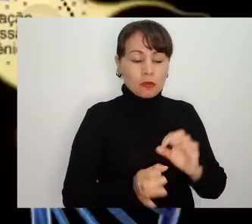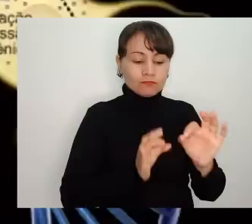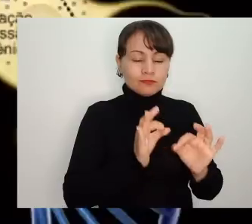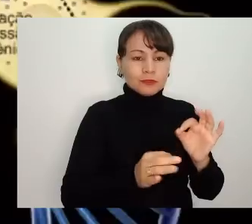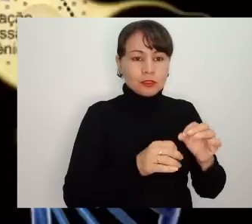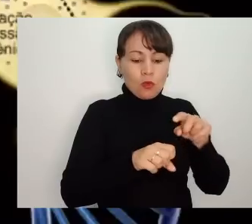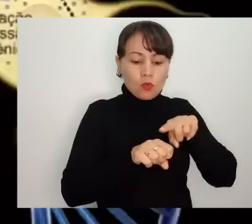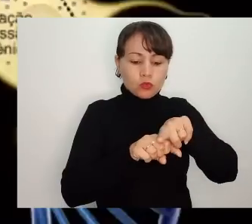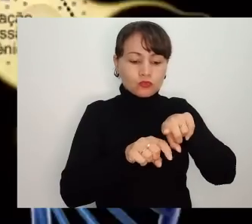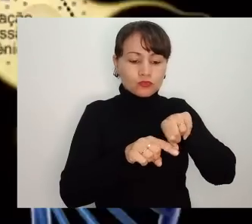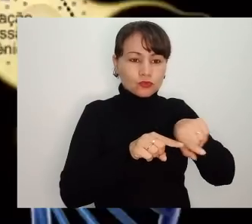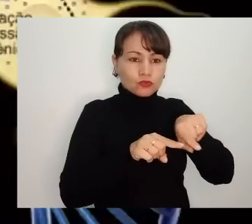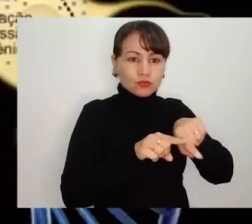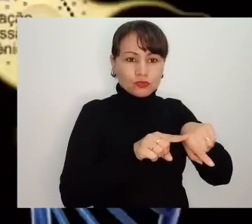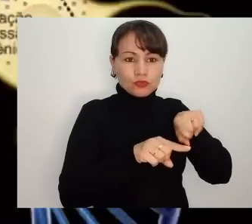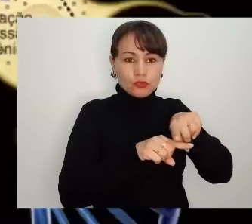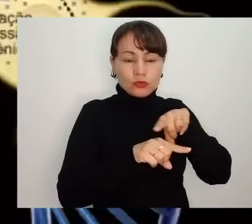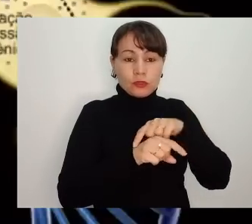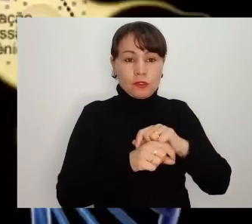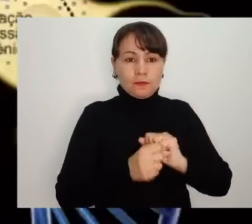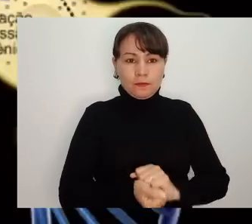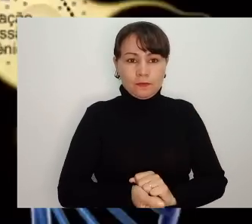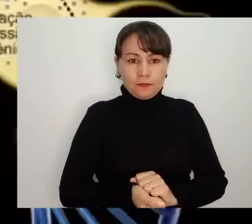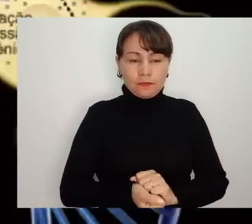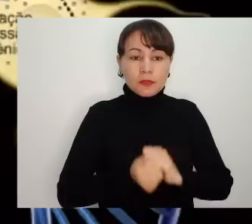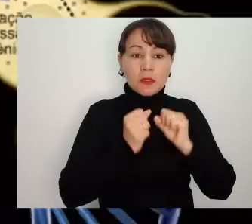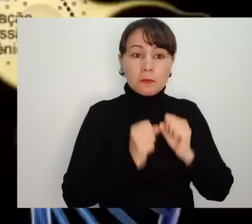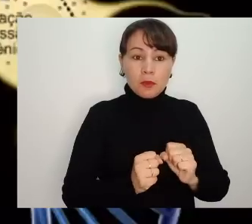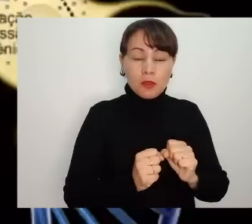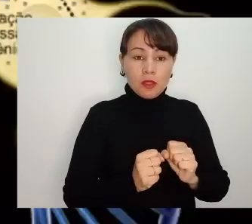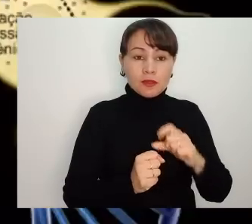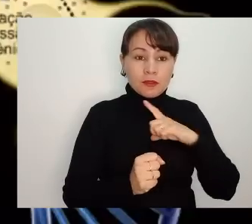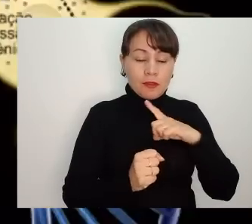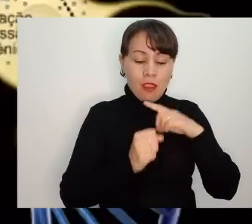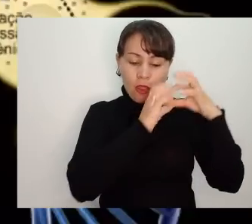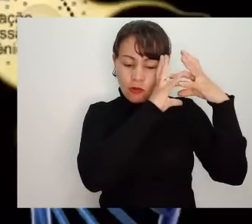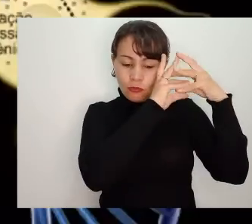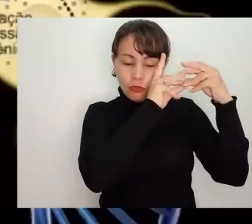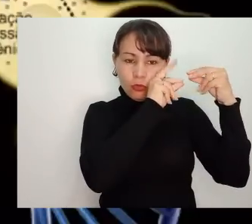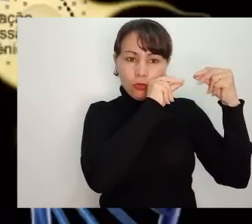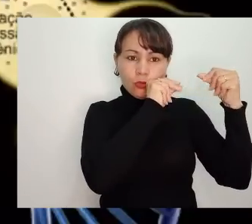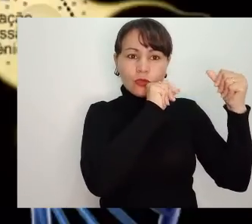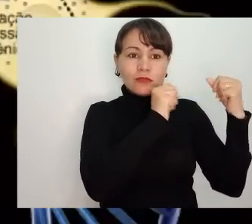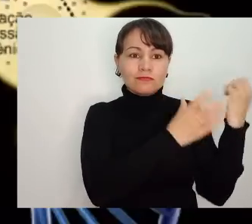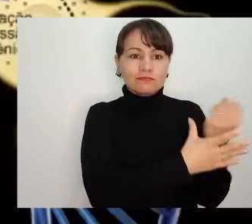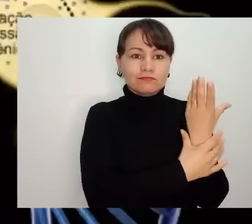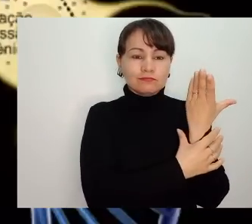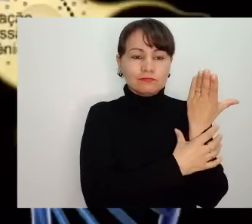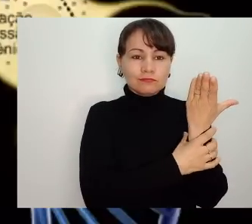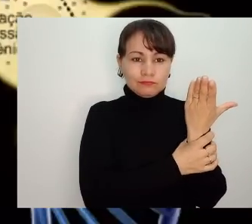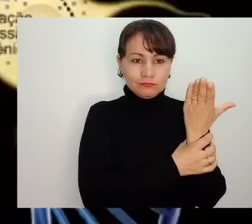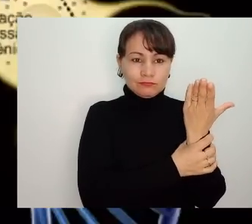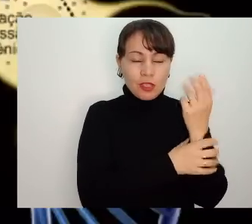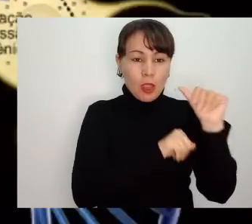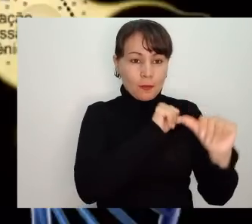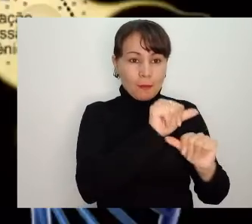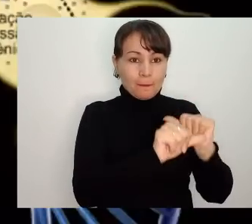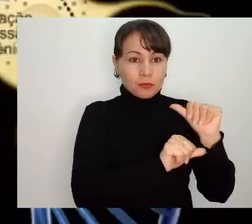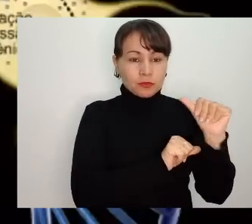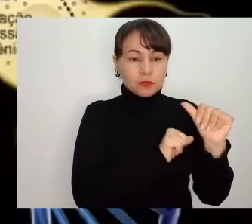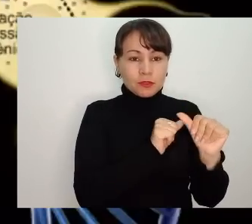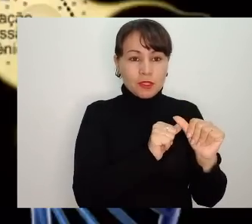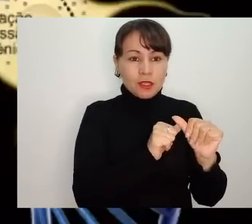da formação de espinhos dendríticos. E isso é uma plasticidade que está acontecendo. Isso é